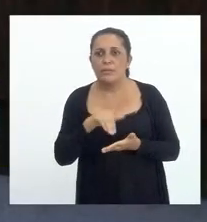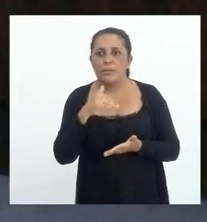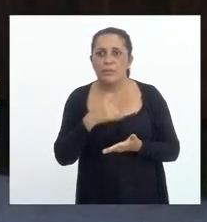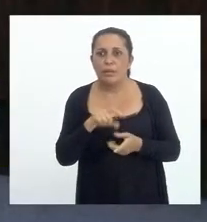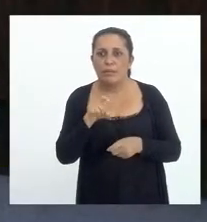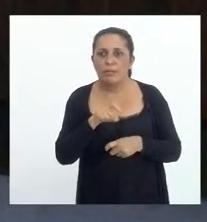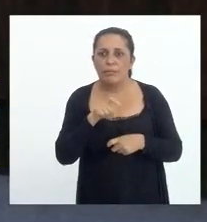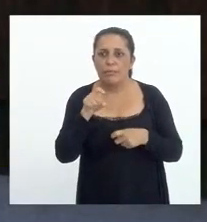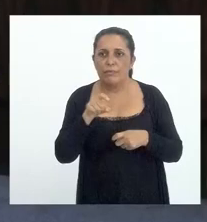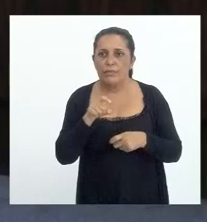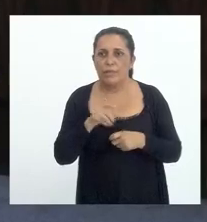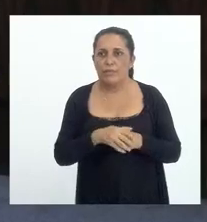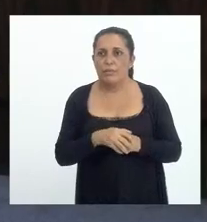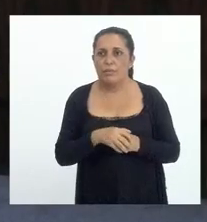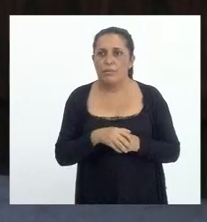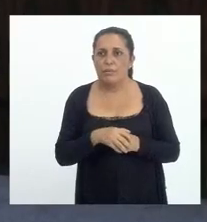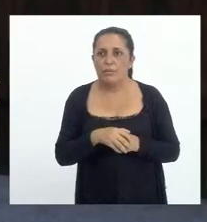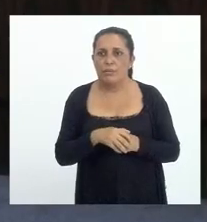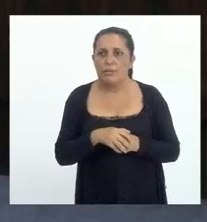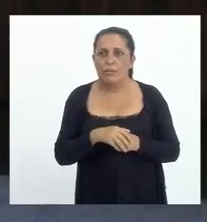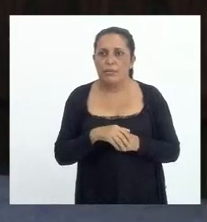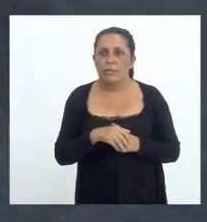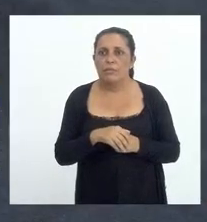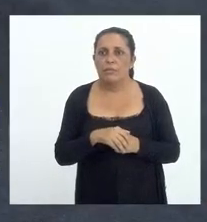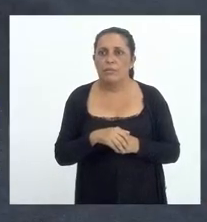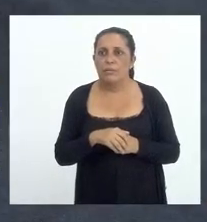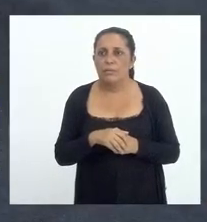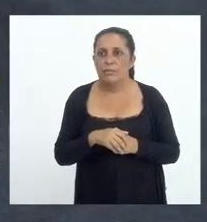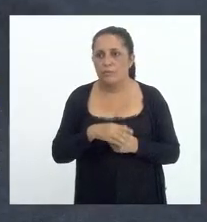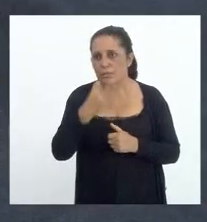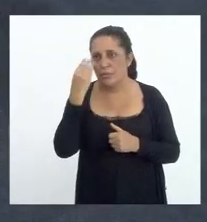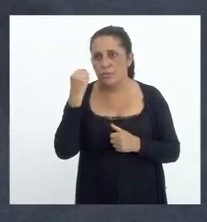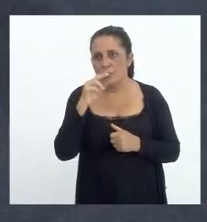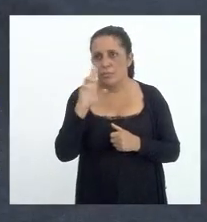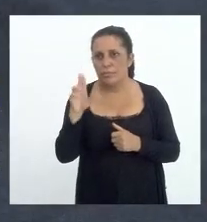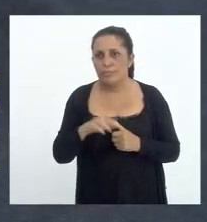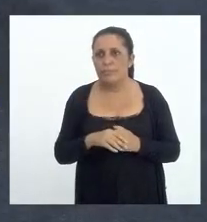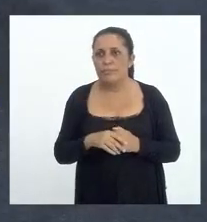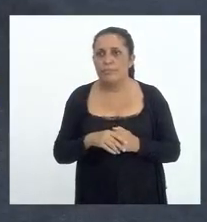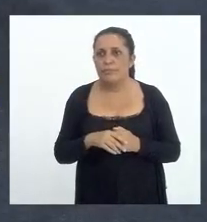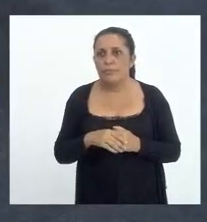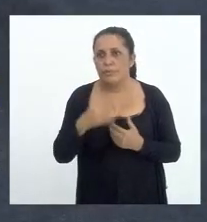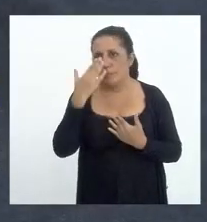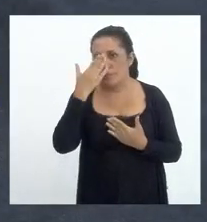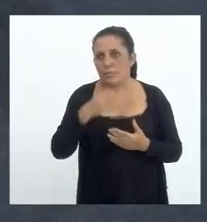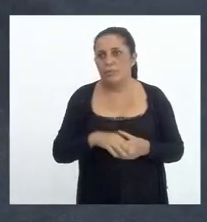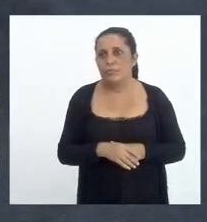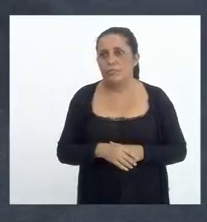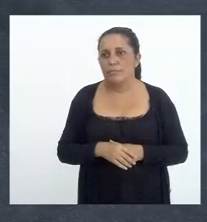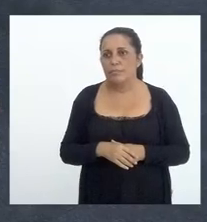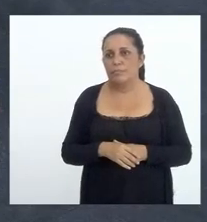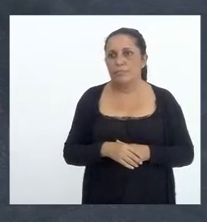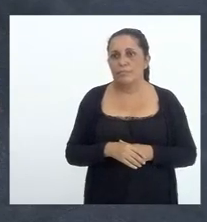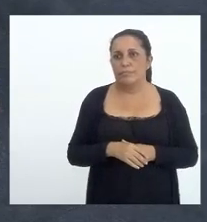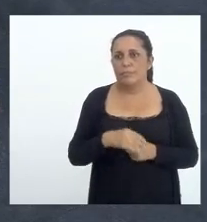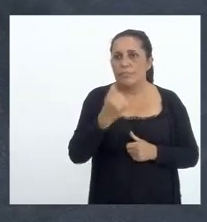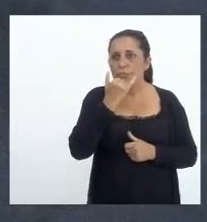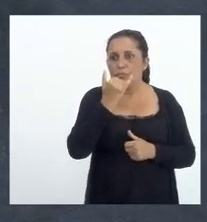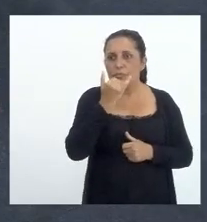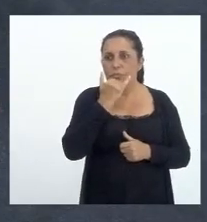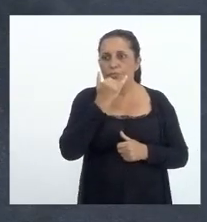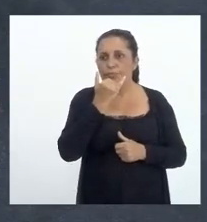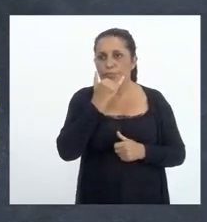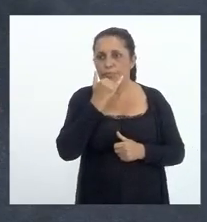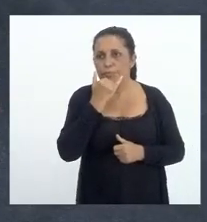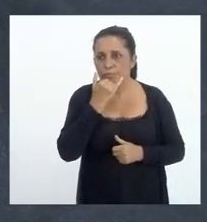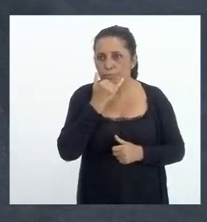que eu perguntei o nome ali, o Sérgio esqueceu, não consegui saber o nome do senhor. Muito obrigado. Desculpa, tá? Deputado